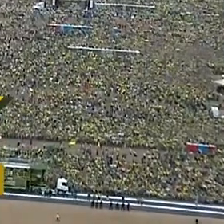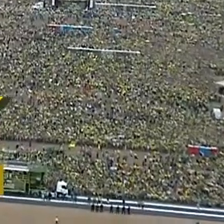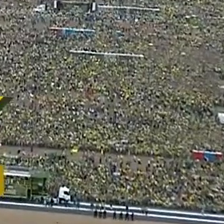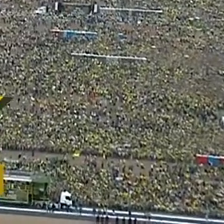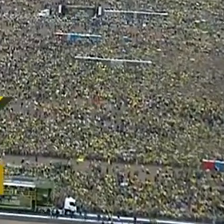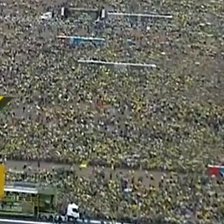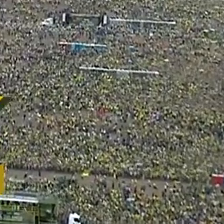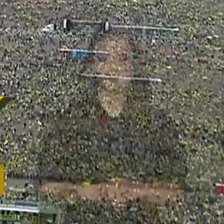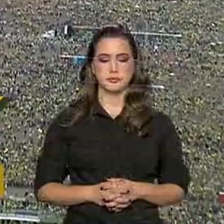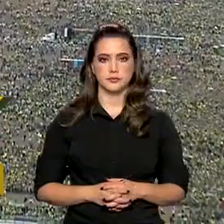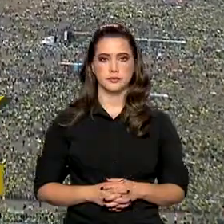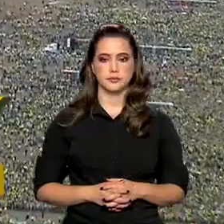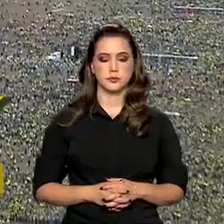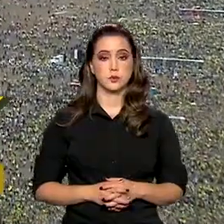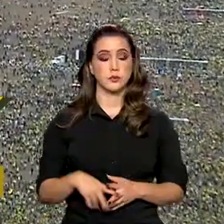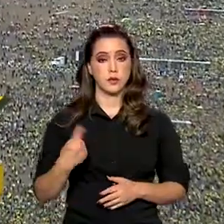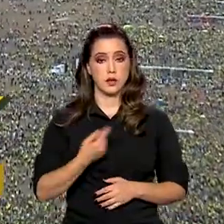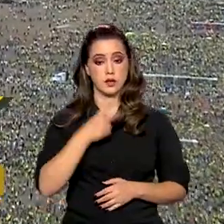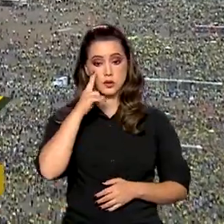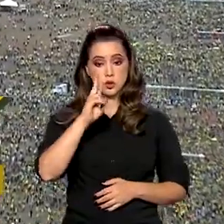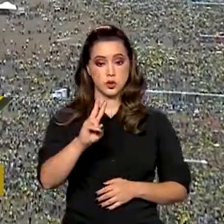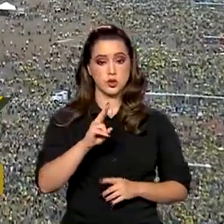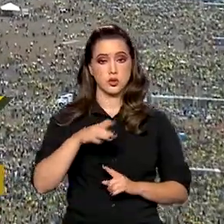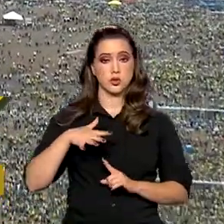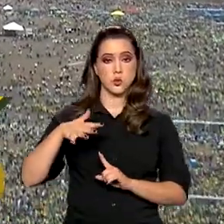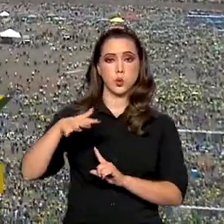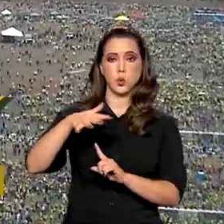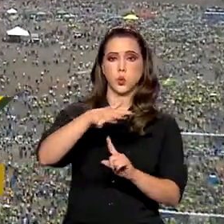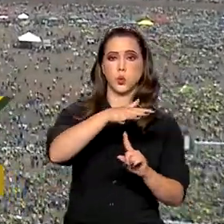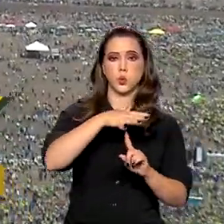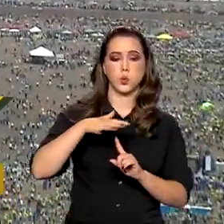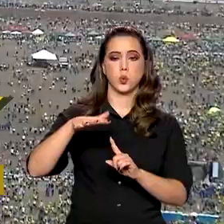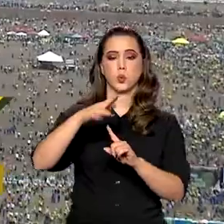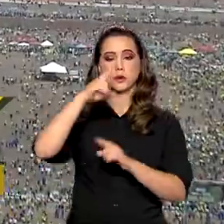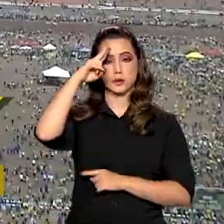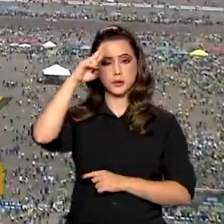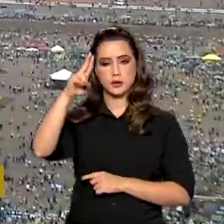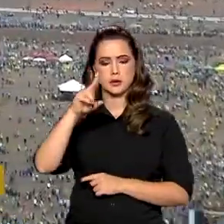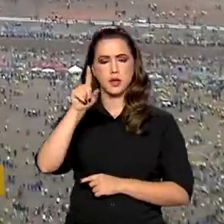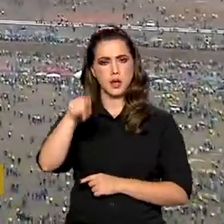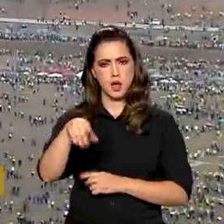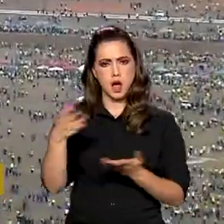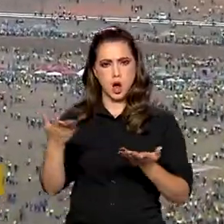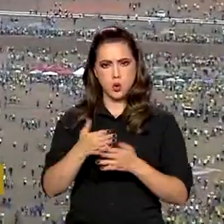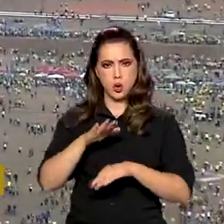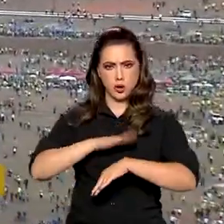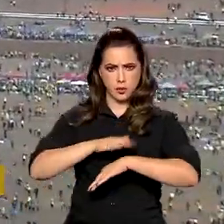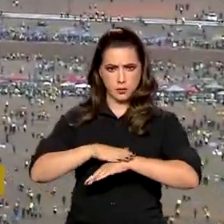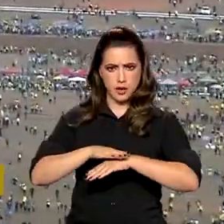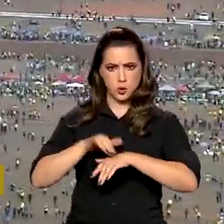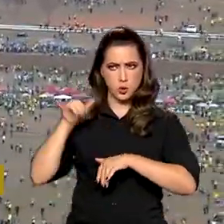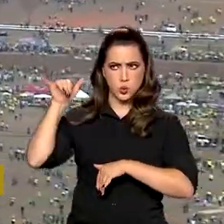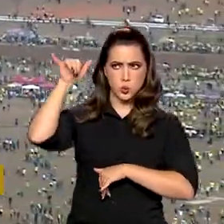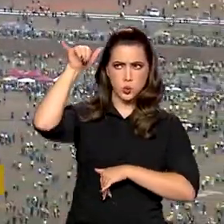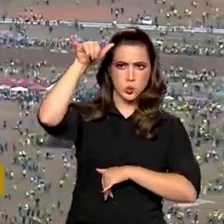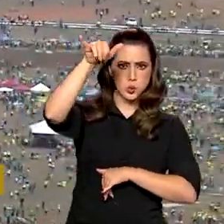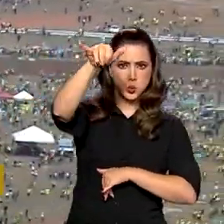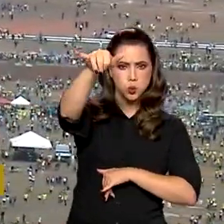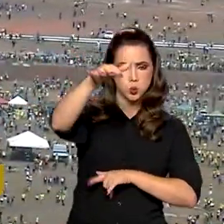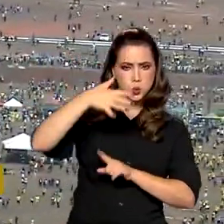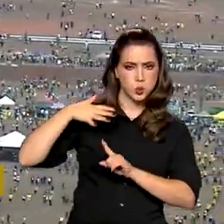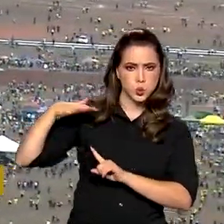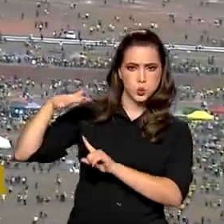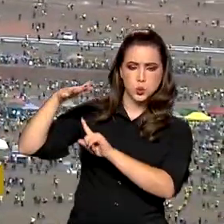A gente está vendo aí agora imagens de helicópteros do Exército. Coronel, é a parte aérea da demonstração, do